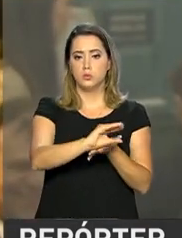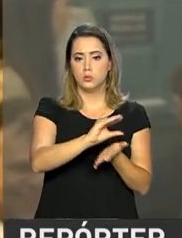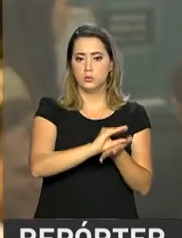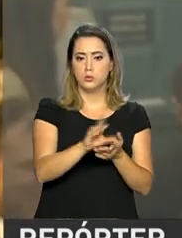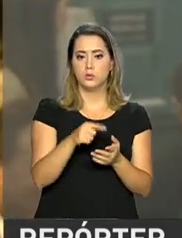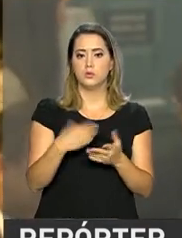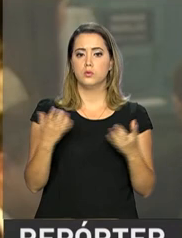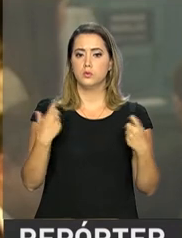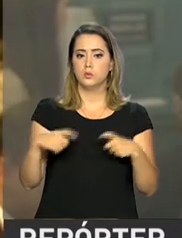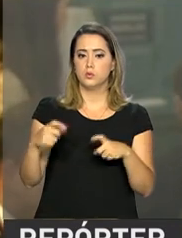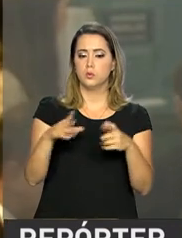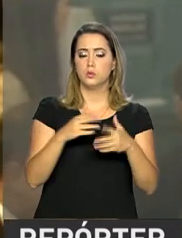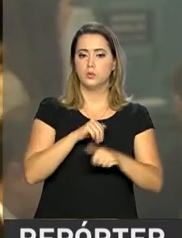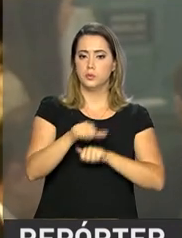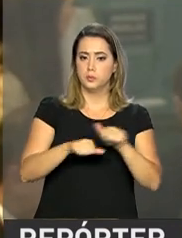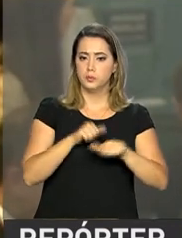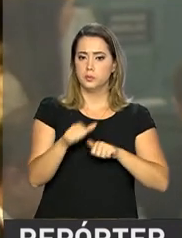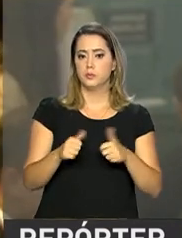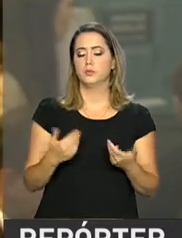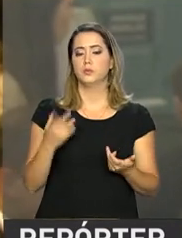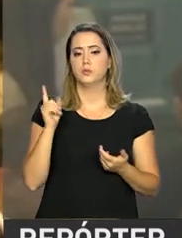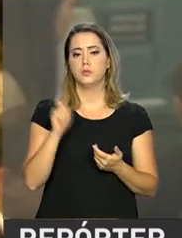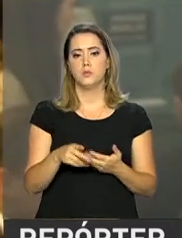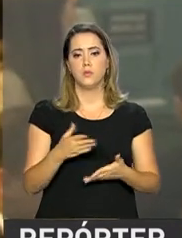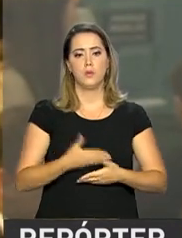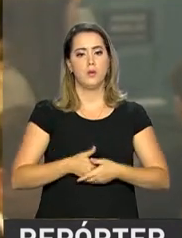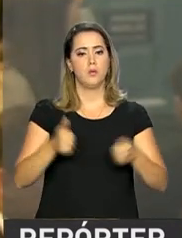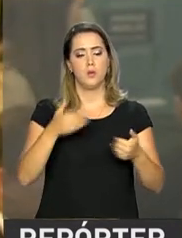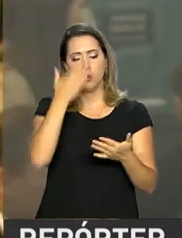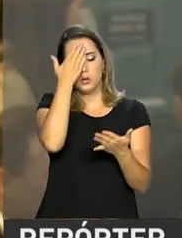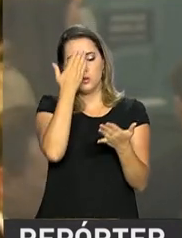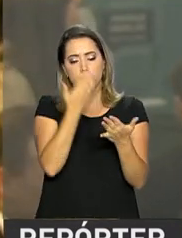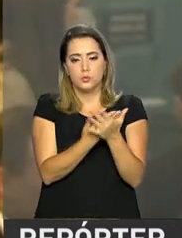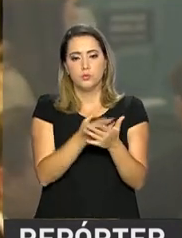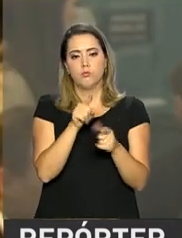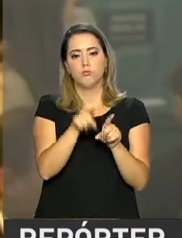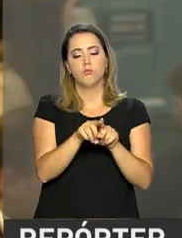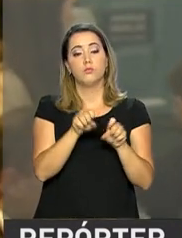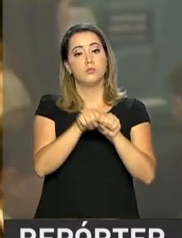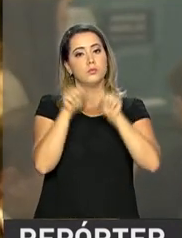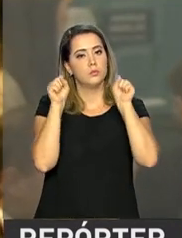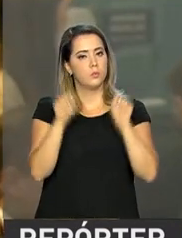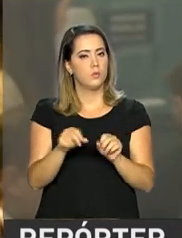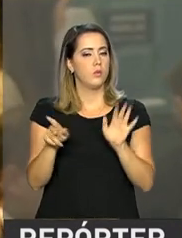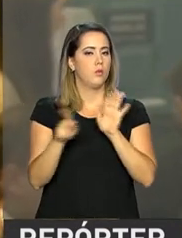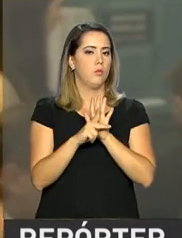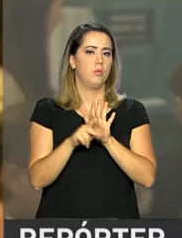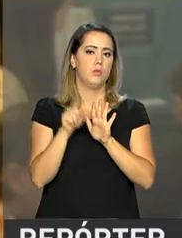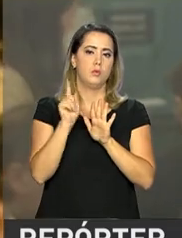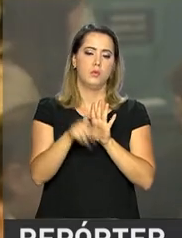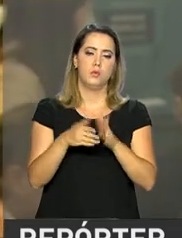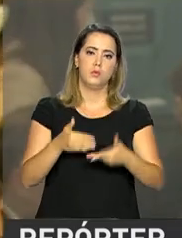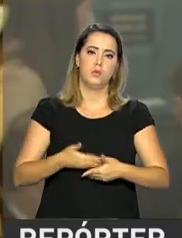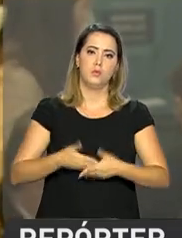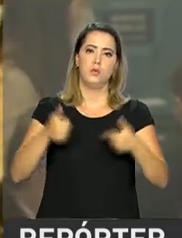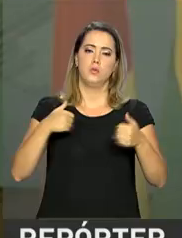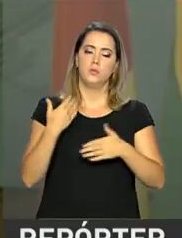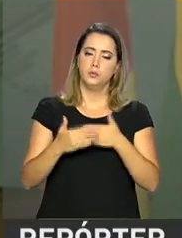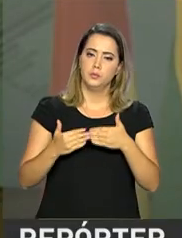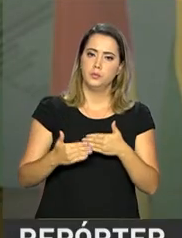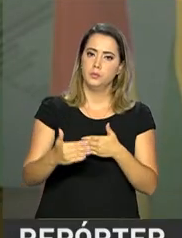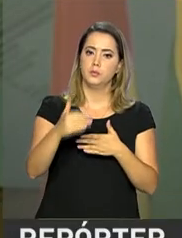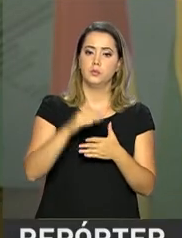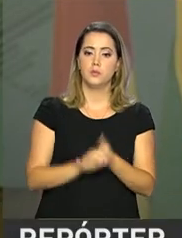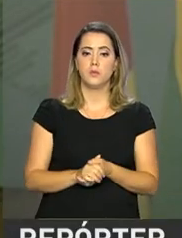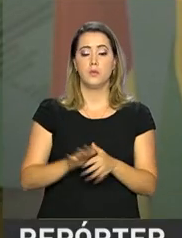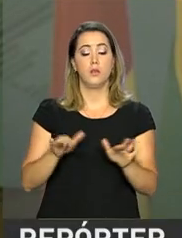investe, o cenário começa a melhorar, existe uma maior crença e o sistema por si só melhora continuamente. E